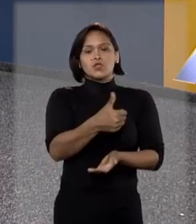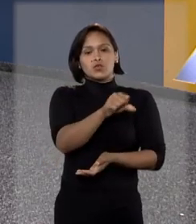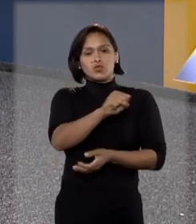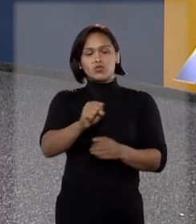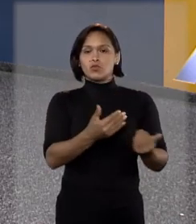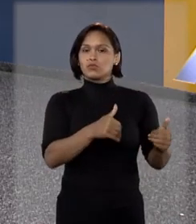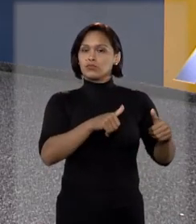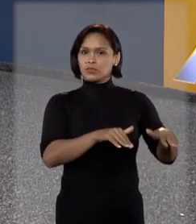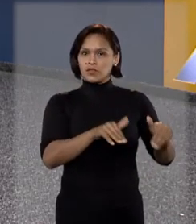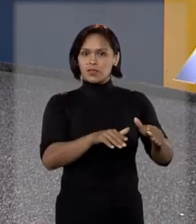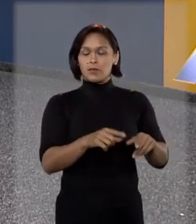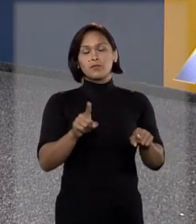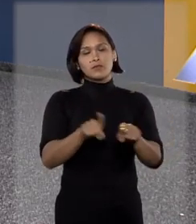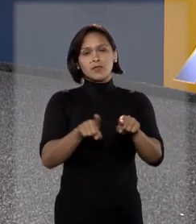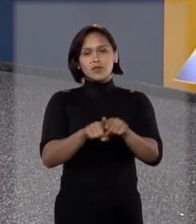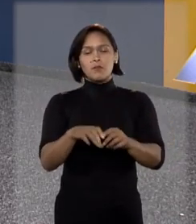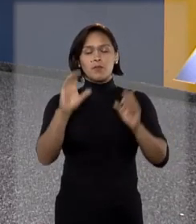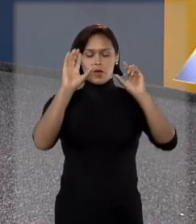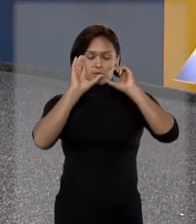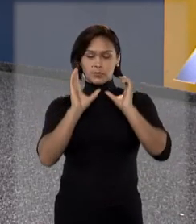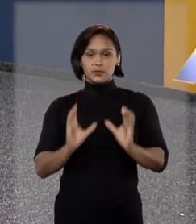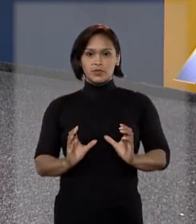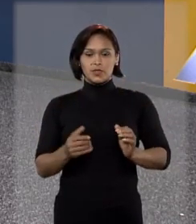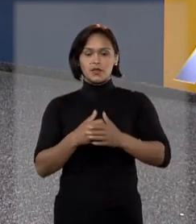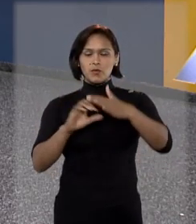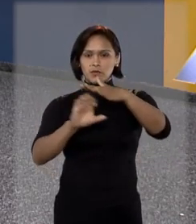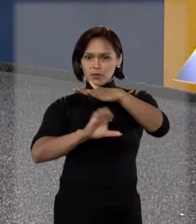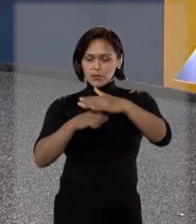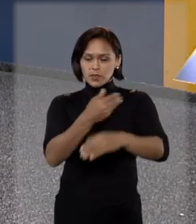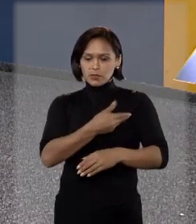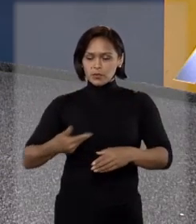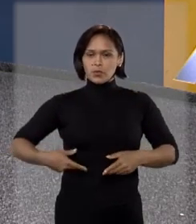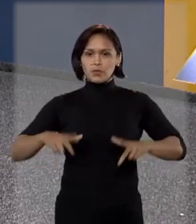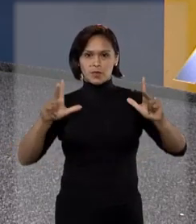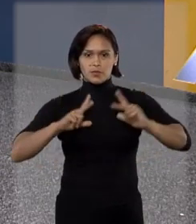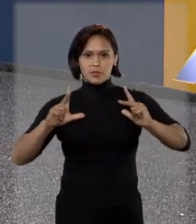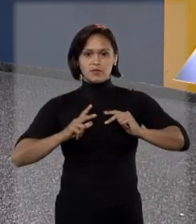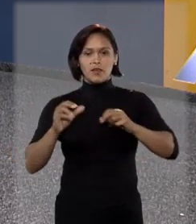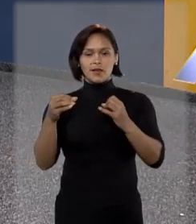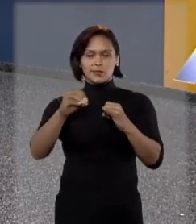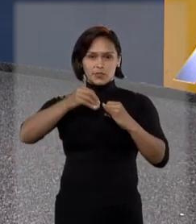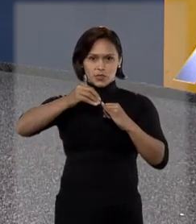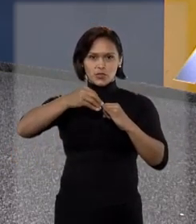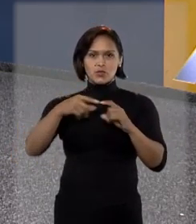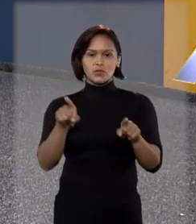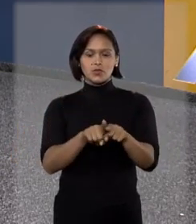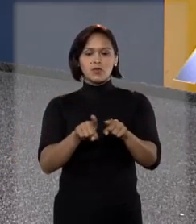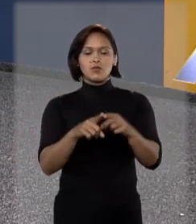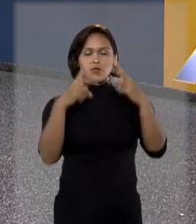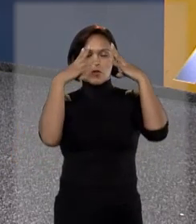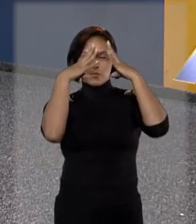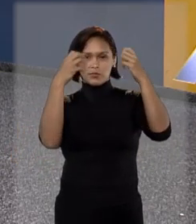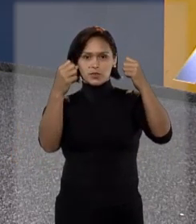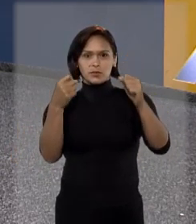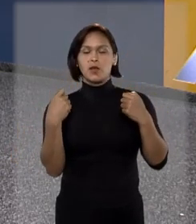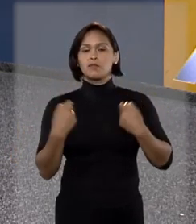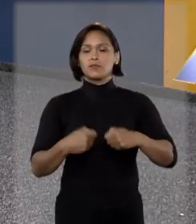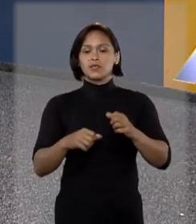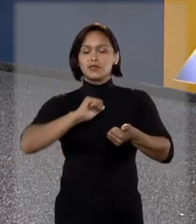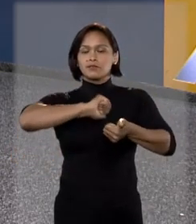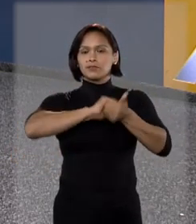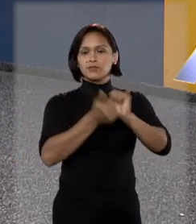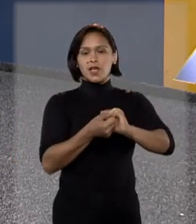de setembro. Além do próprio cidadão, empresas públicas, privadas e instituições, como os tribunais, precisam